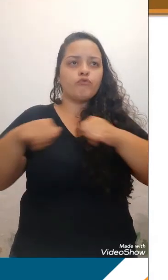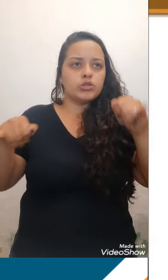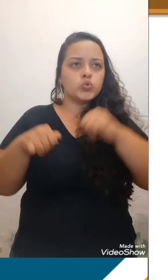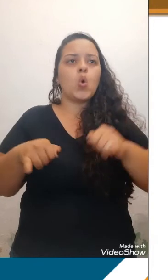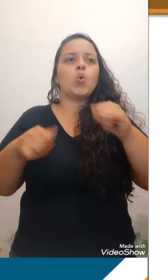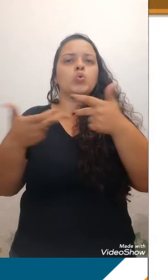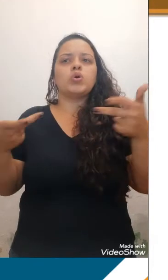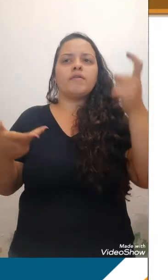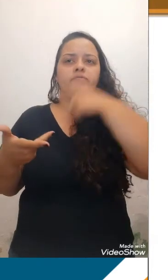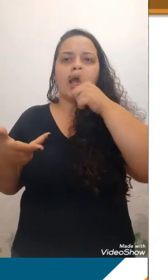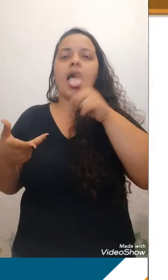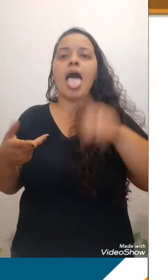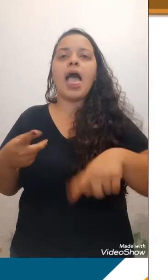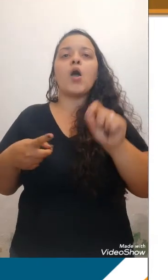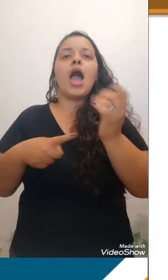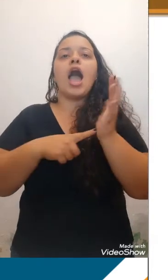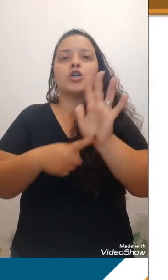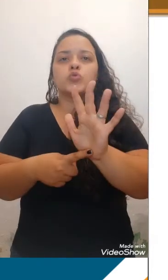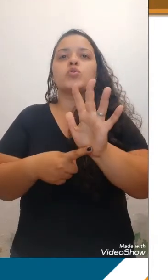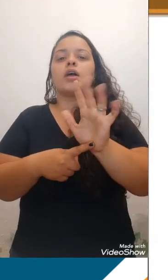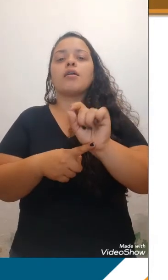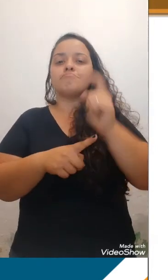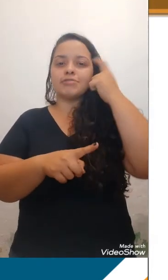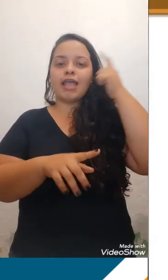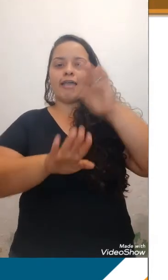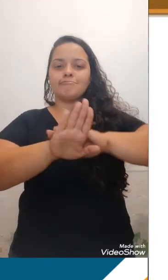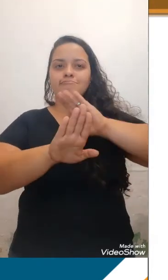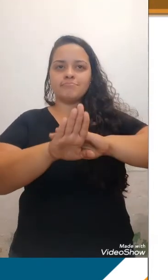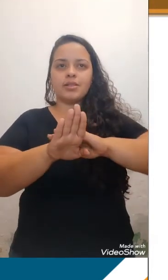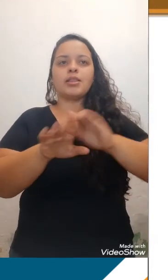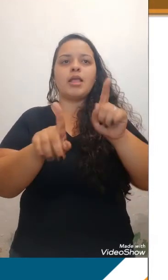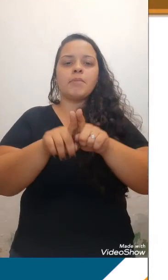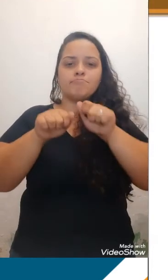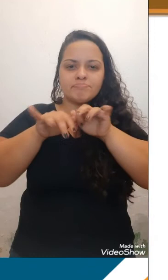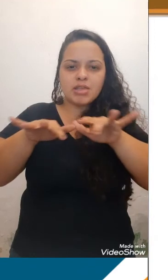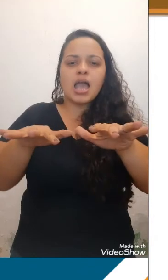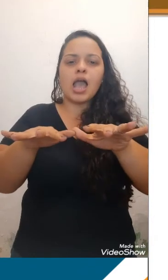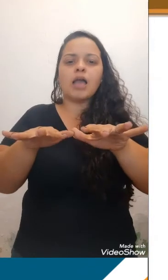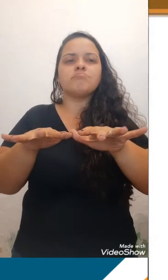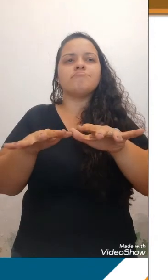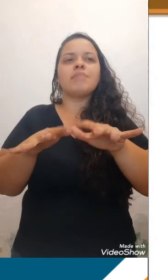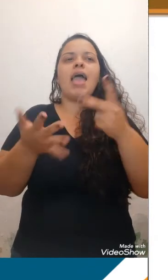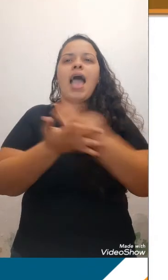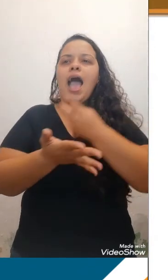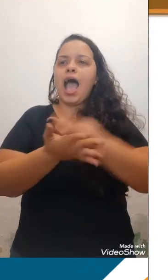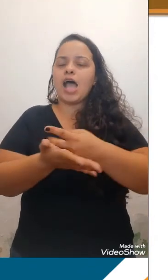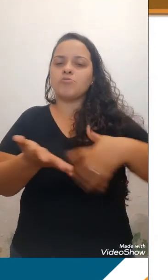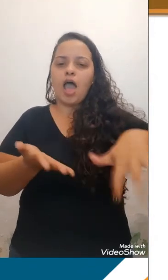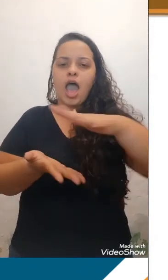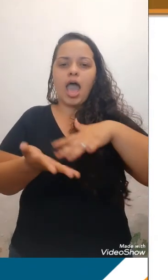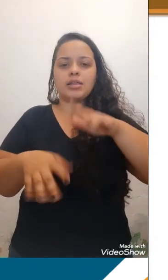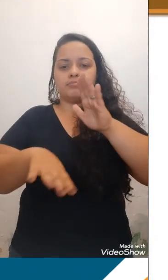notícias falsas é utilizada como artifício para dispersar ideologias, contaminando o espaço de